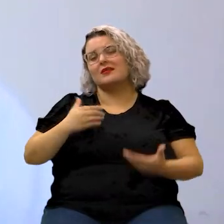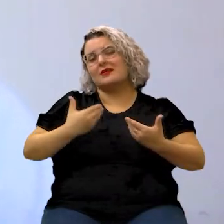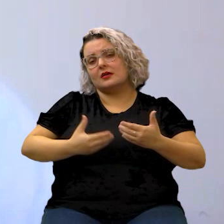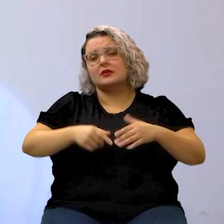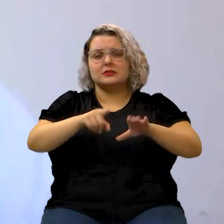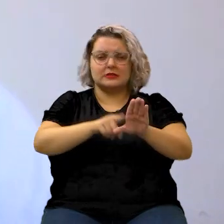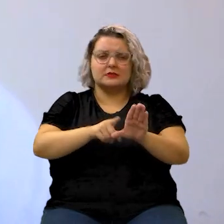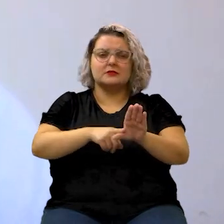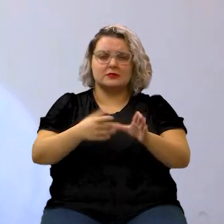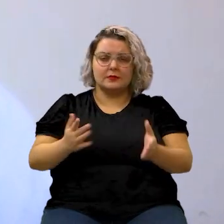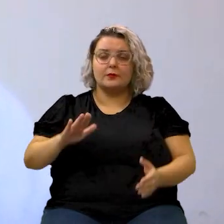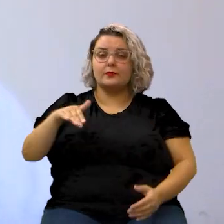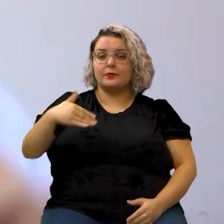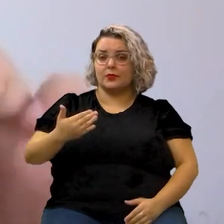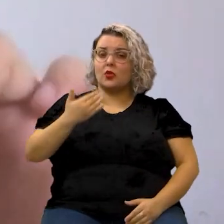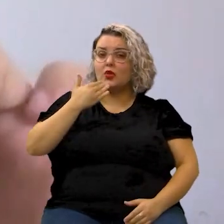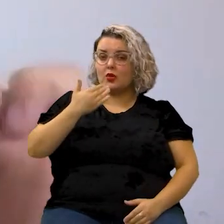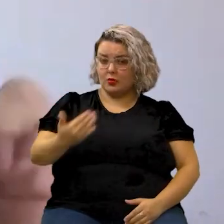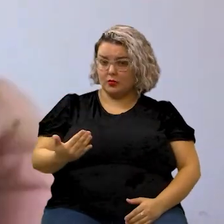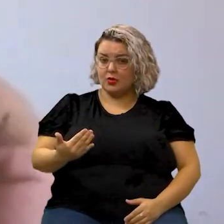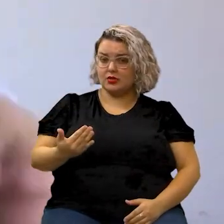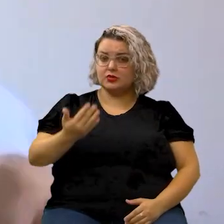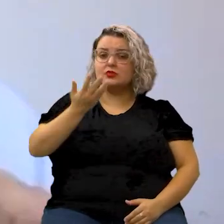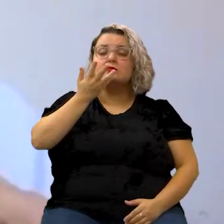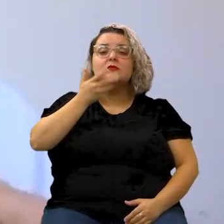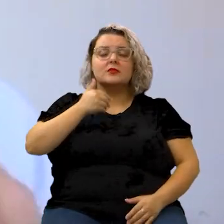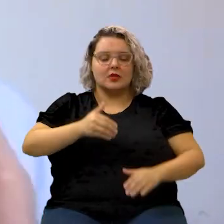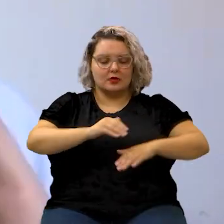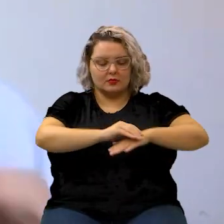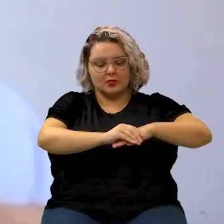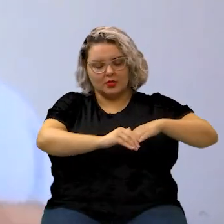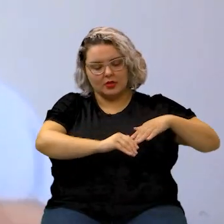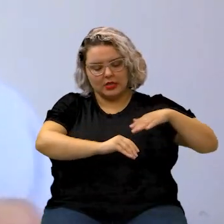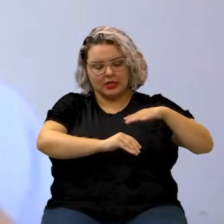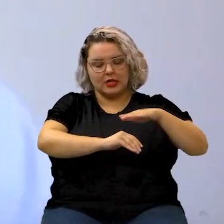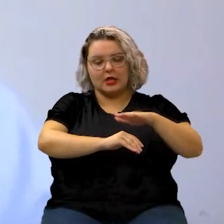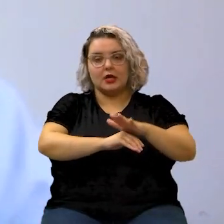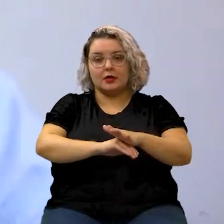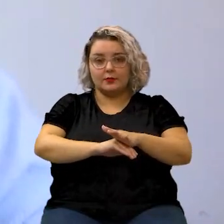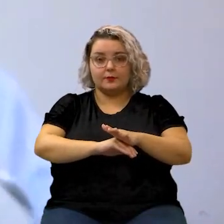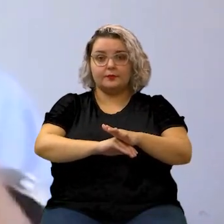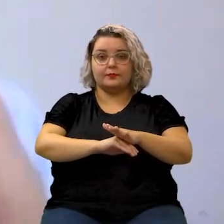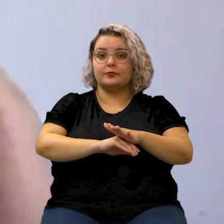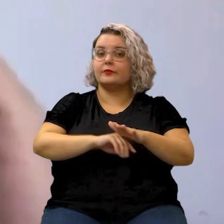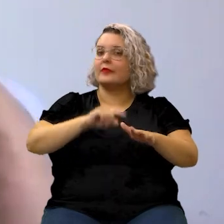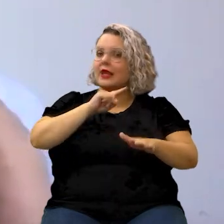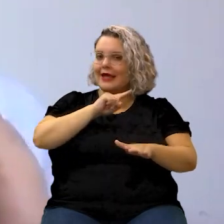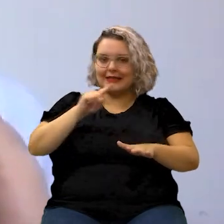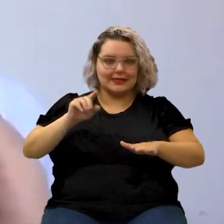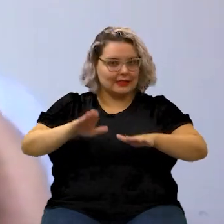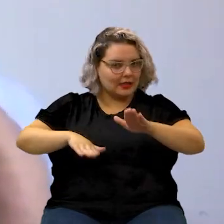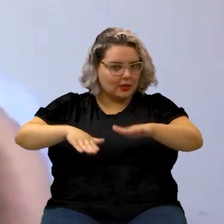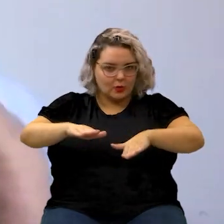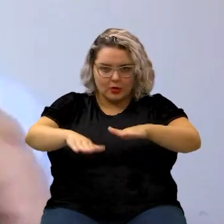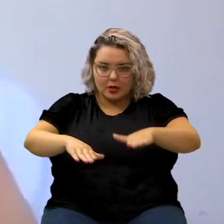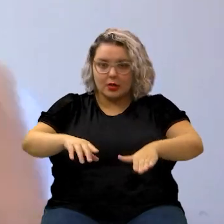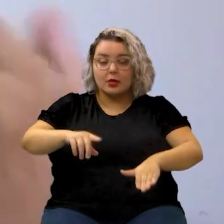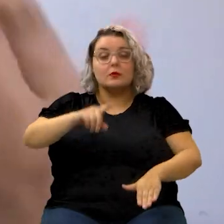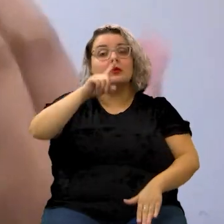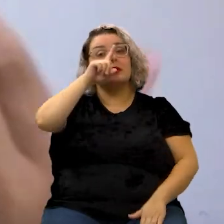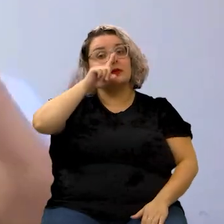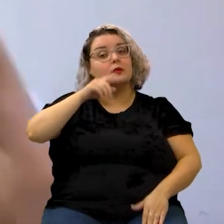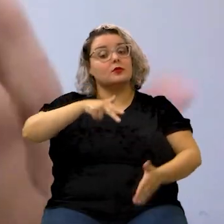seu pé. O legal é que quando for pedir para a criança tirar o sapato para dar uma descansada, é que ela não ande, tá? Porque o risco